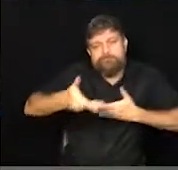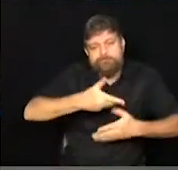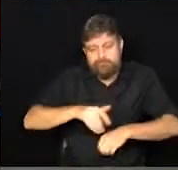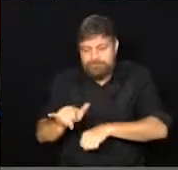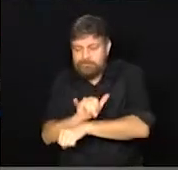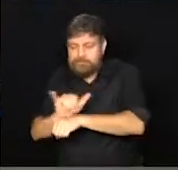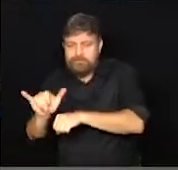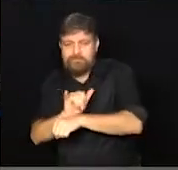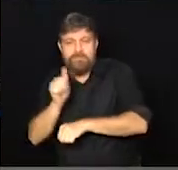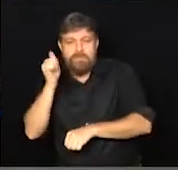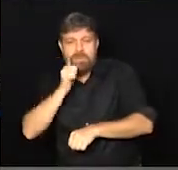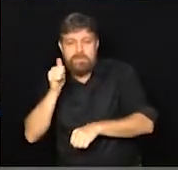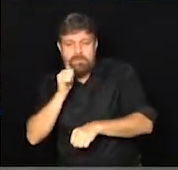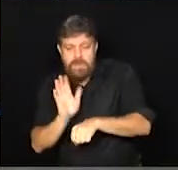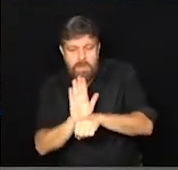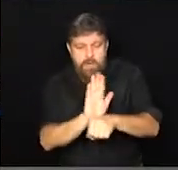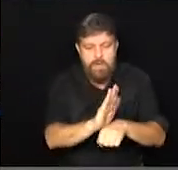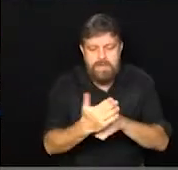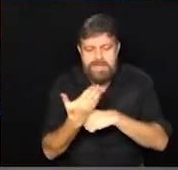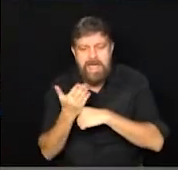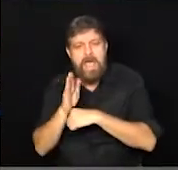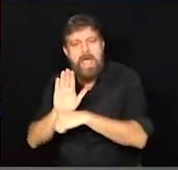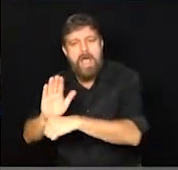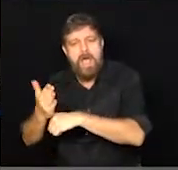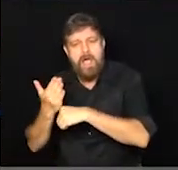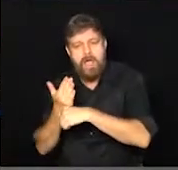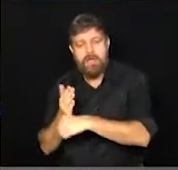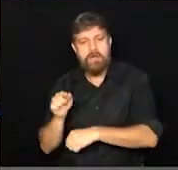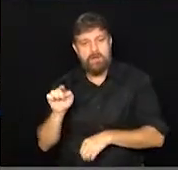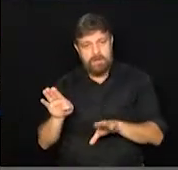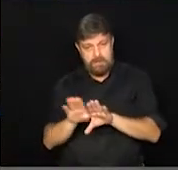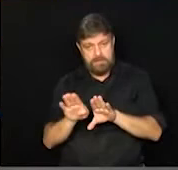e, nesse sentido, ela é